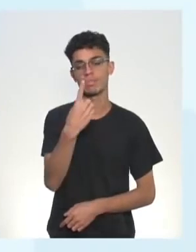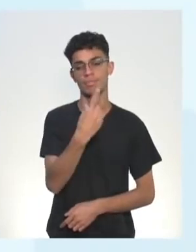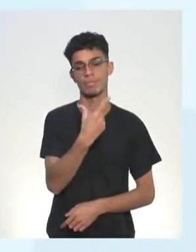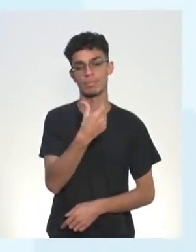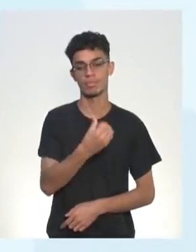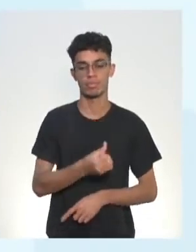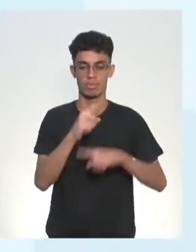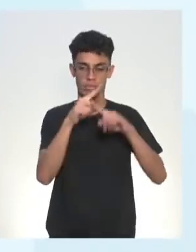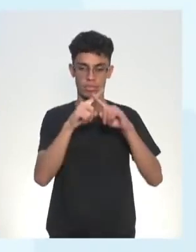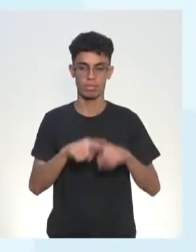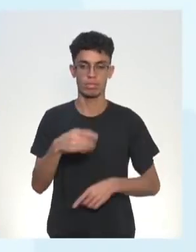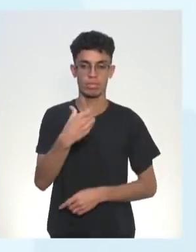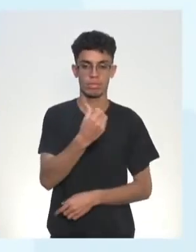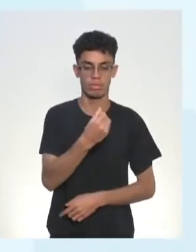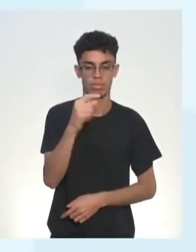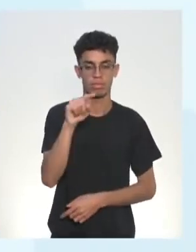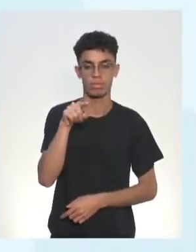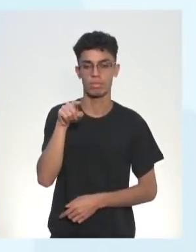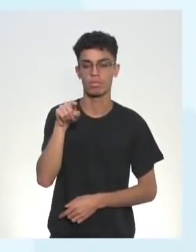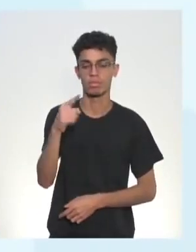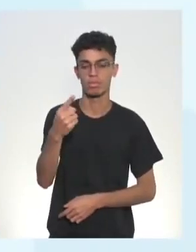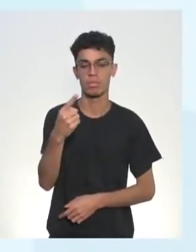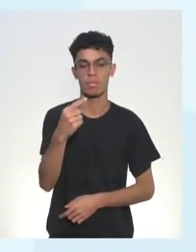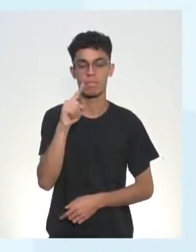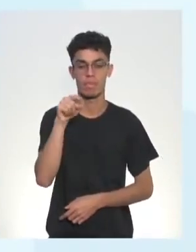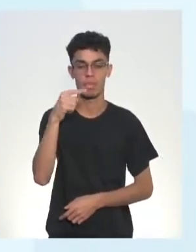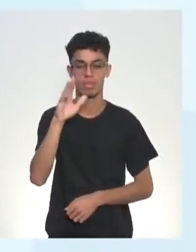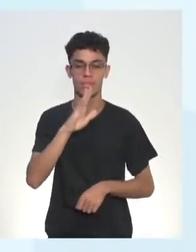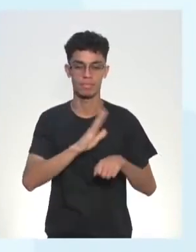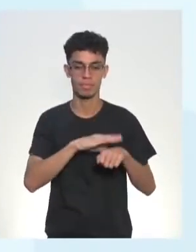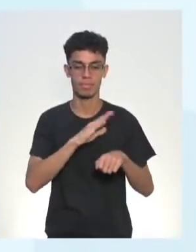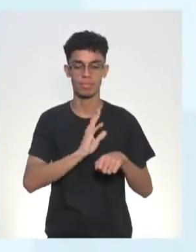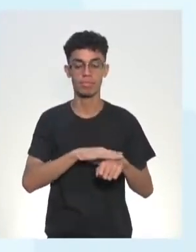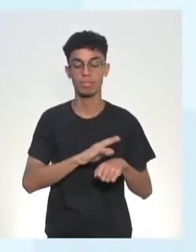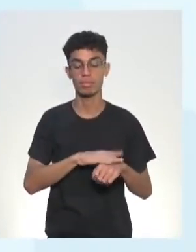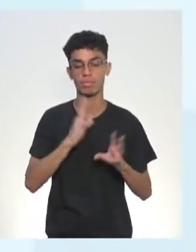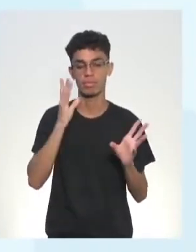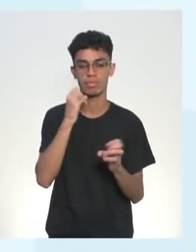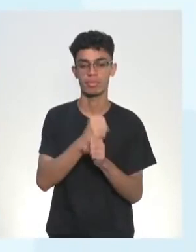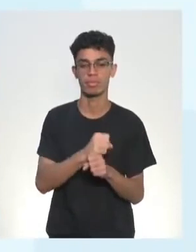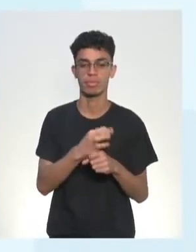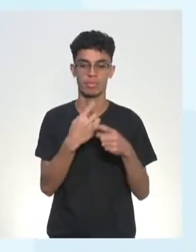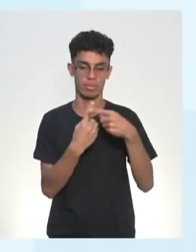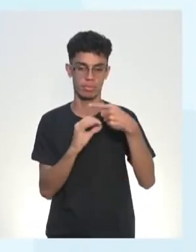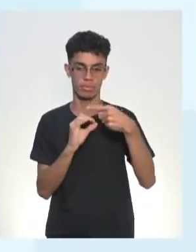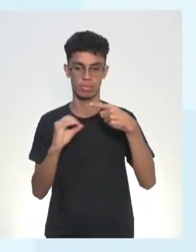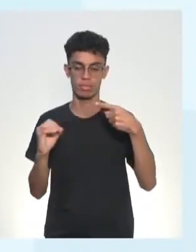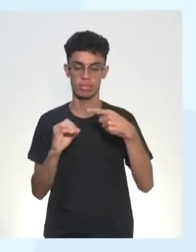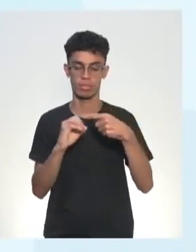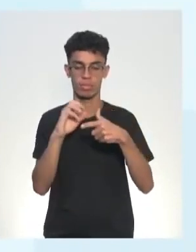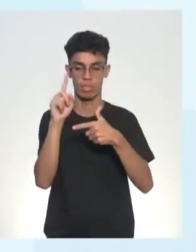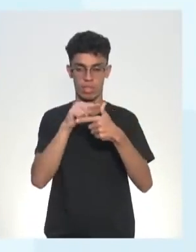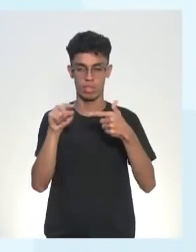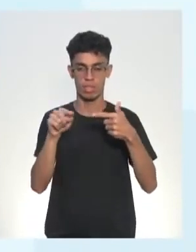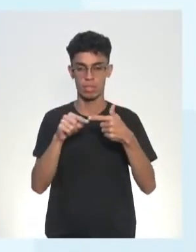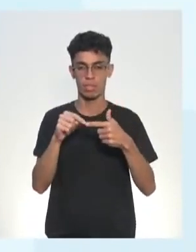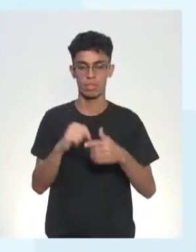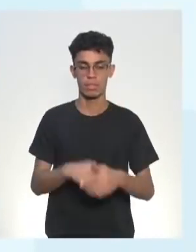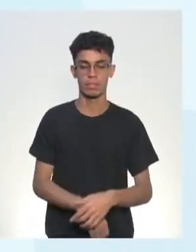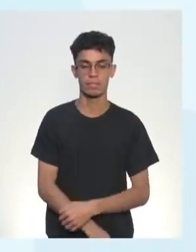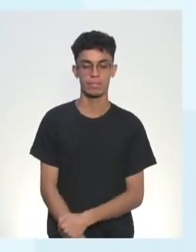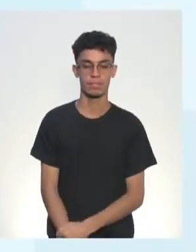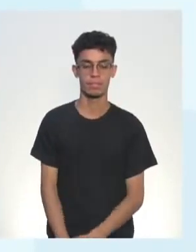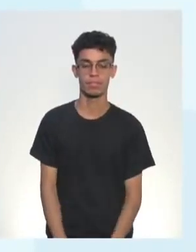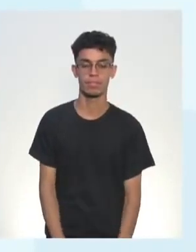vezes 6 mil para colocar em cima, já faço a conta. E embaixo vai ser dividido por 100. Então, vamos fazer aqui do lado,